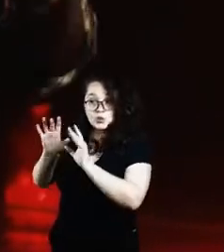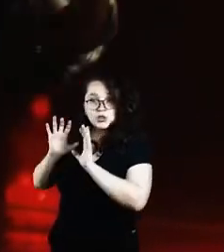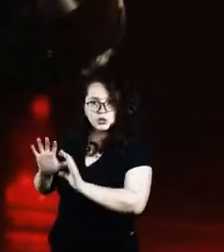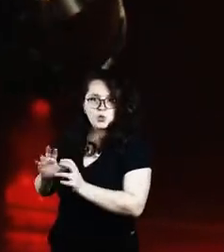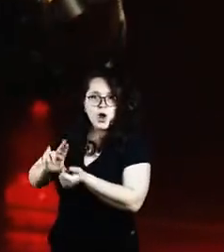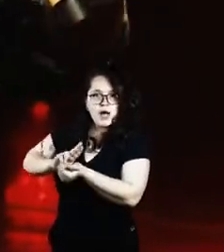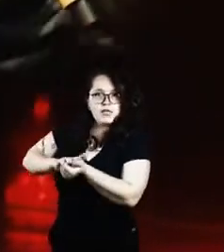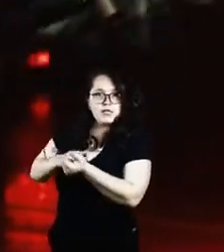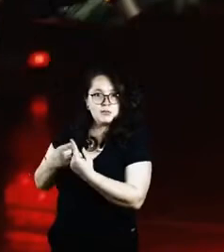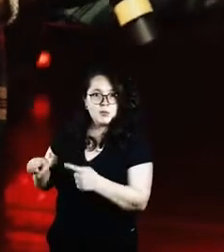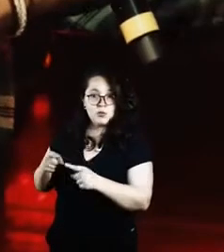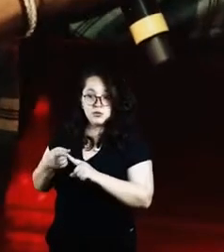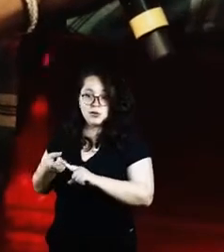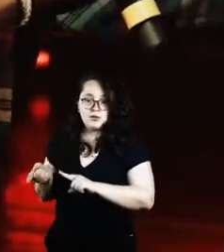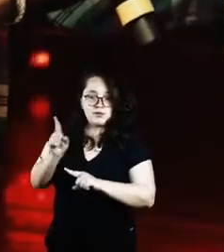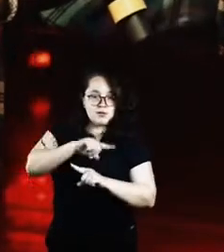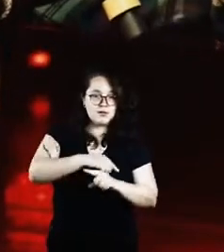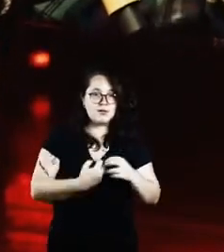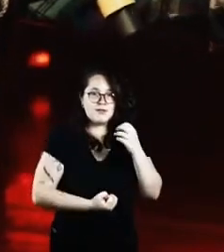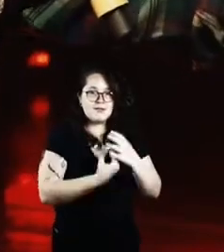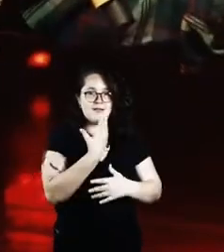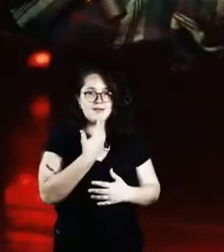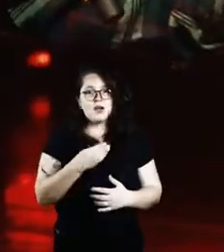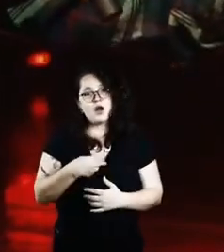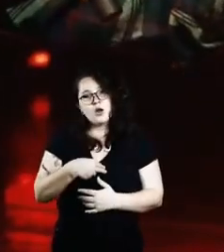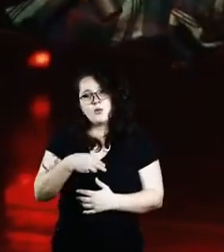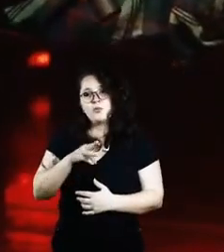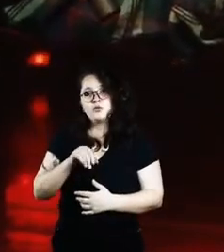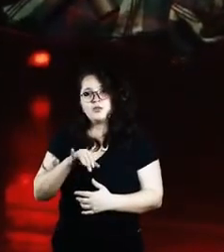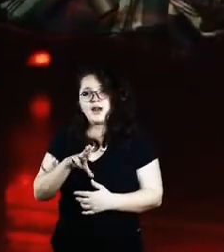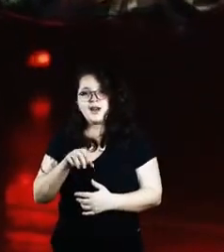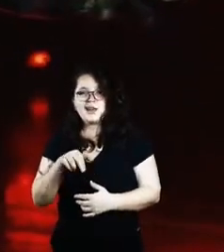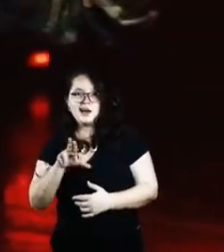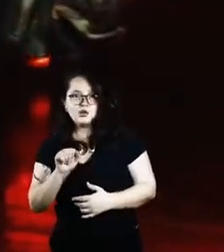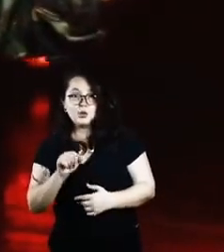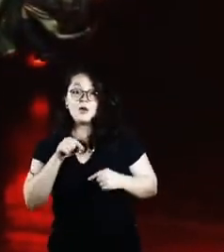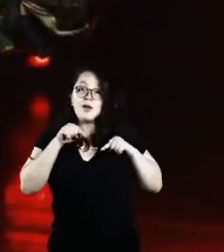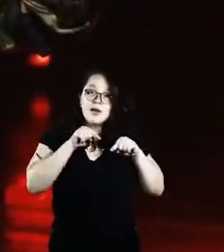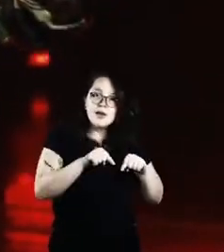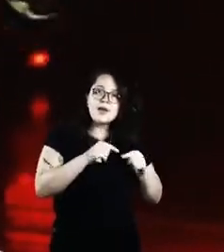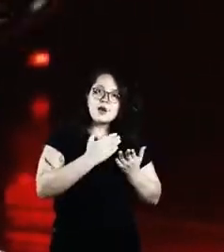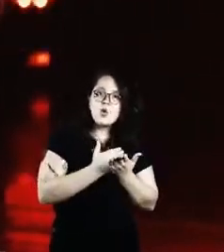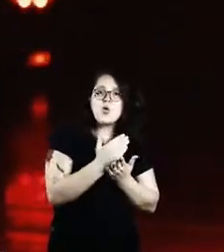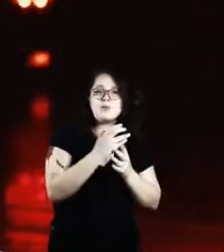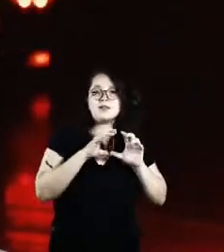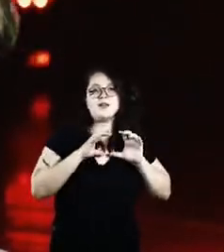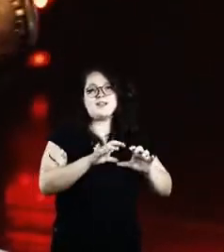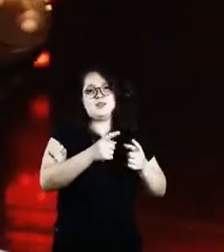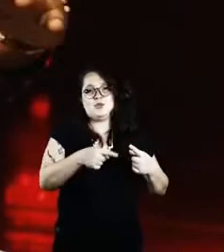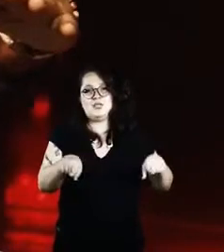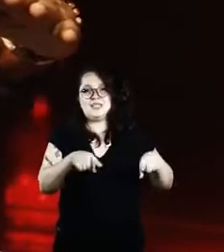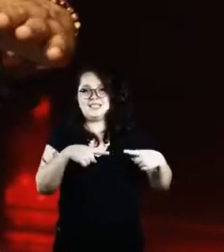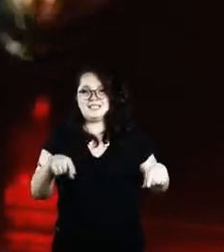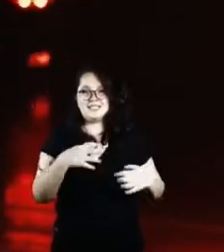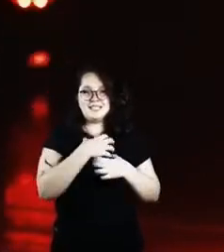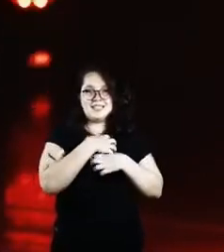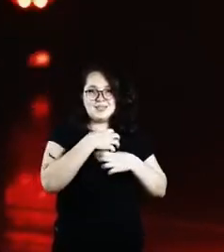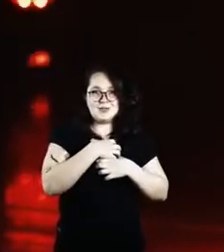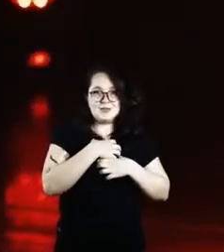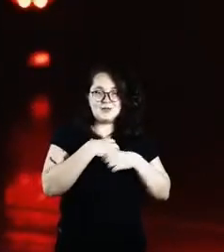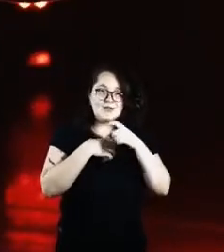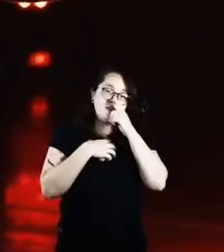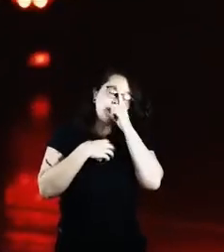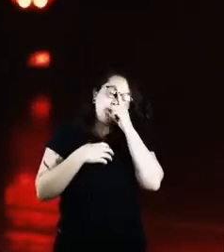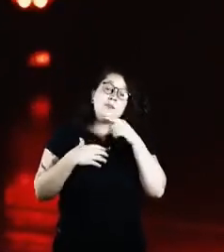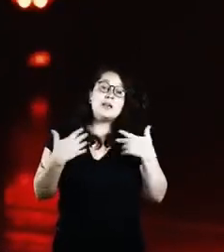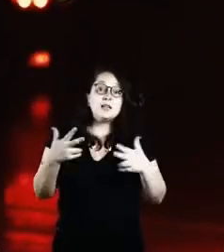o Musicaleando vinha pegar aquele lugar. Essa era a intenção, para não ficar de fora. Então